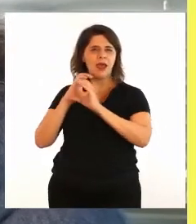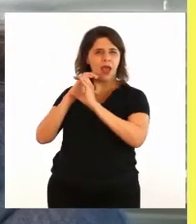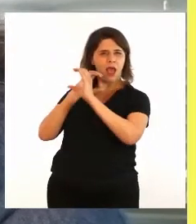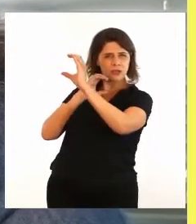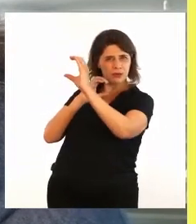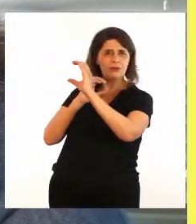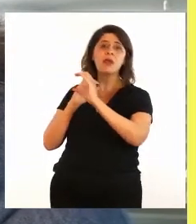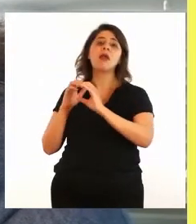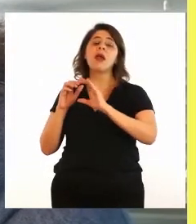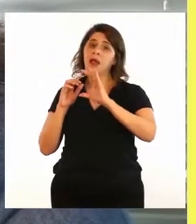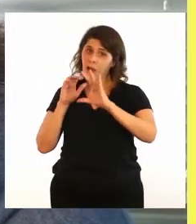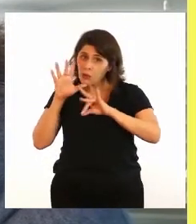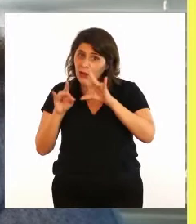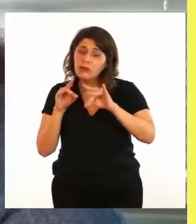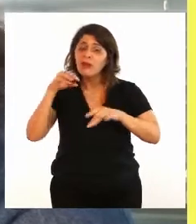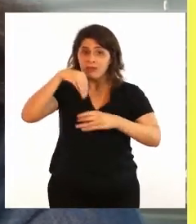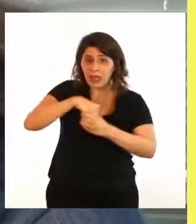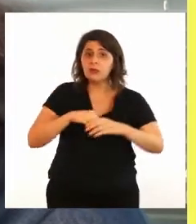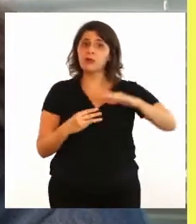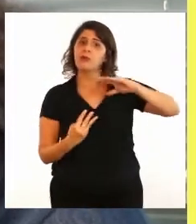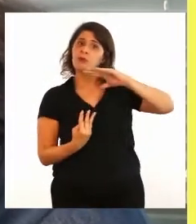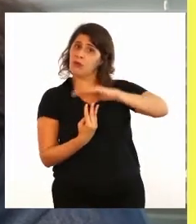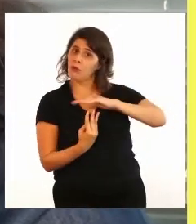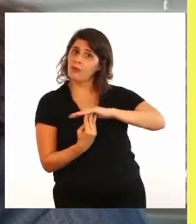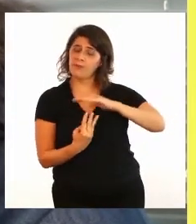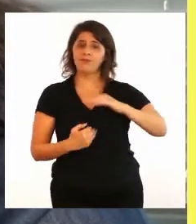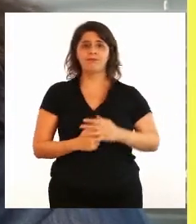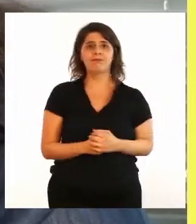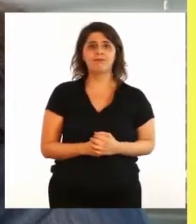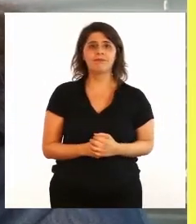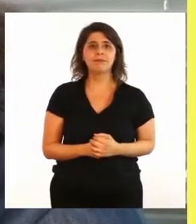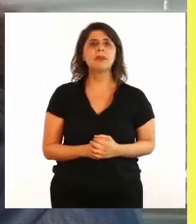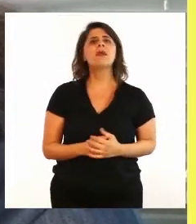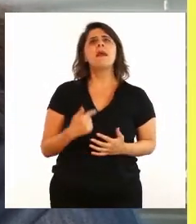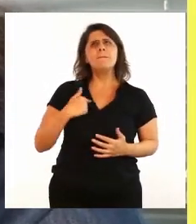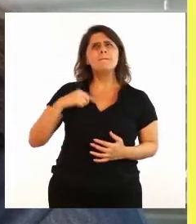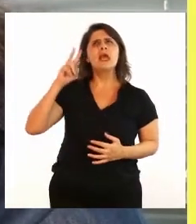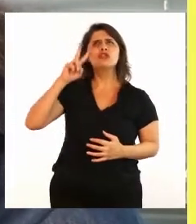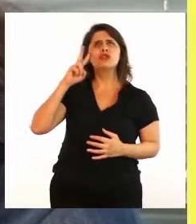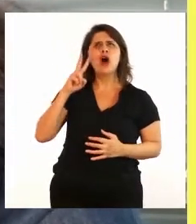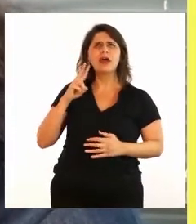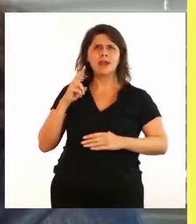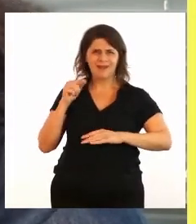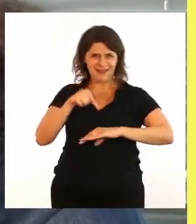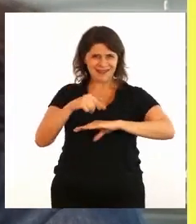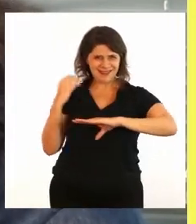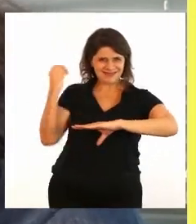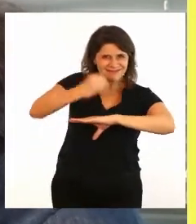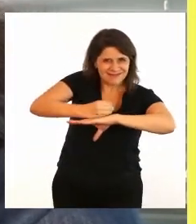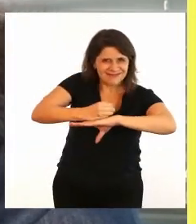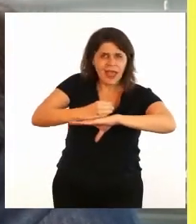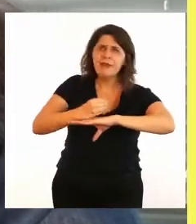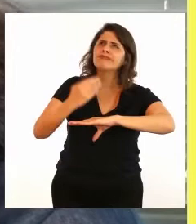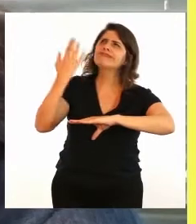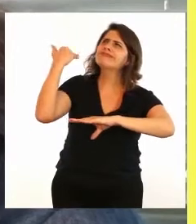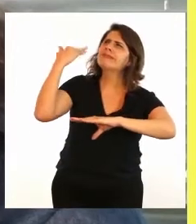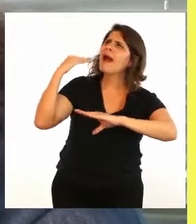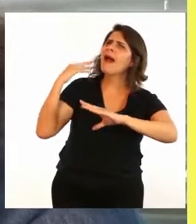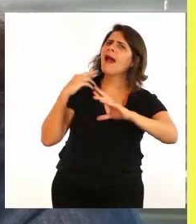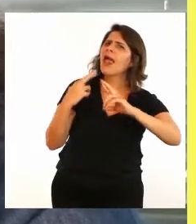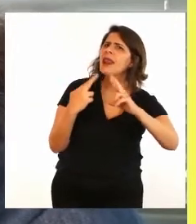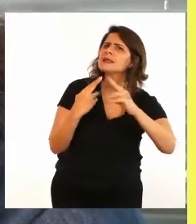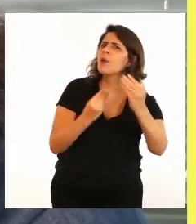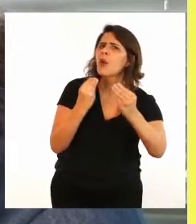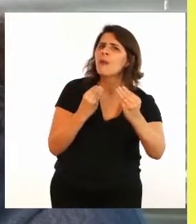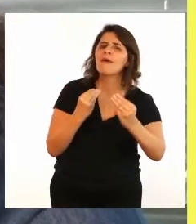Então, a minha história com o Bendegó, eu acho que é desde criança, porque as pessoas falavam que o Bendegó estava lá na